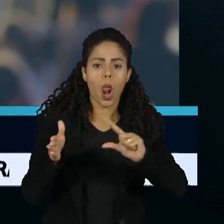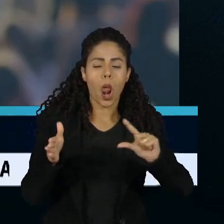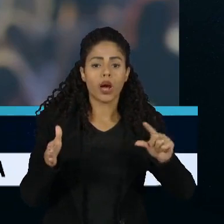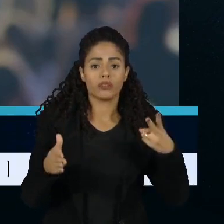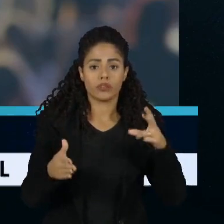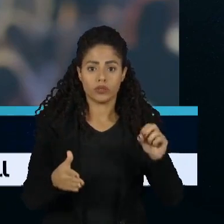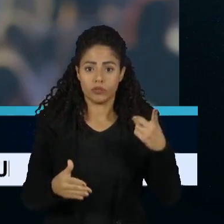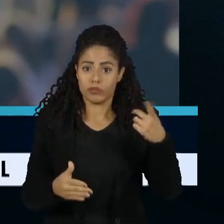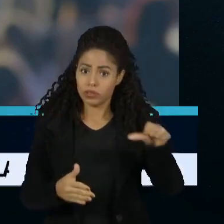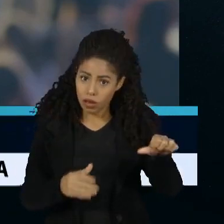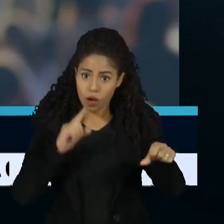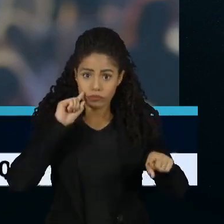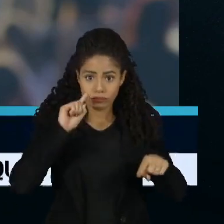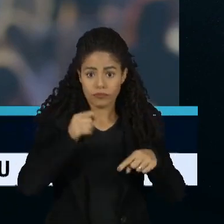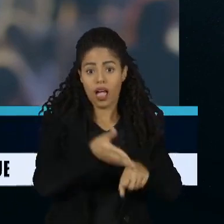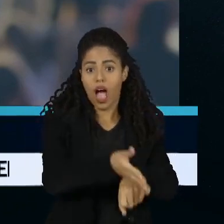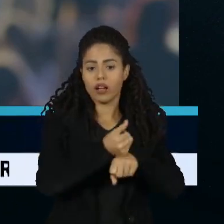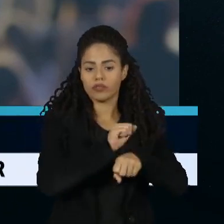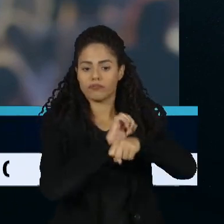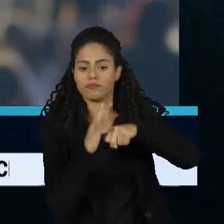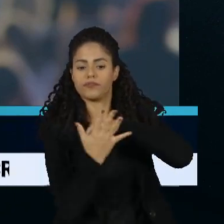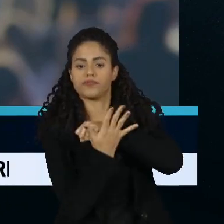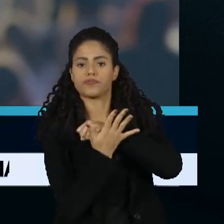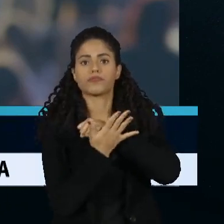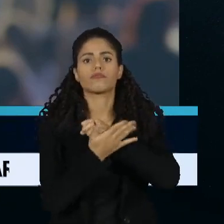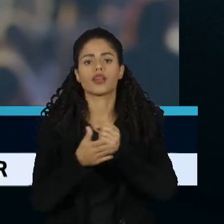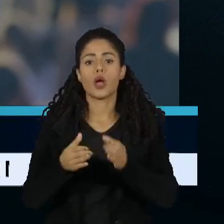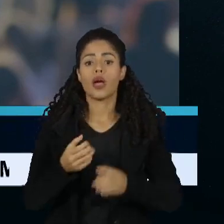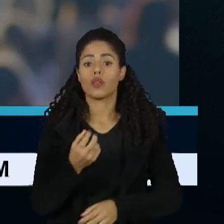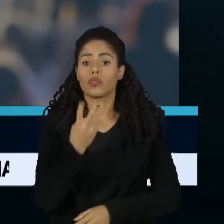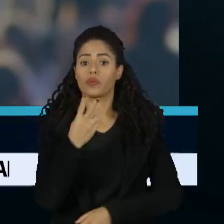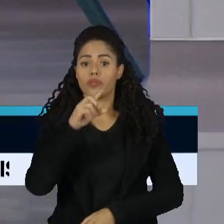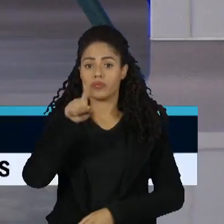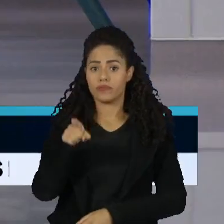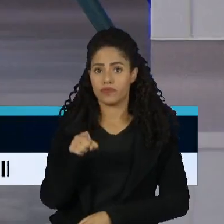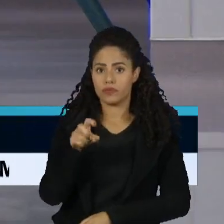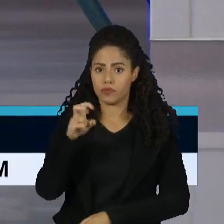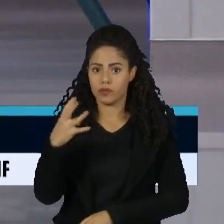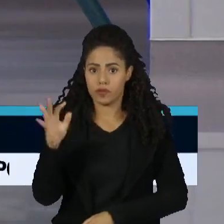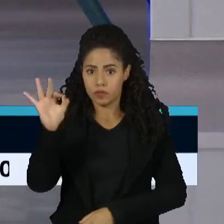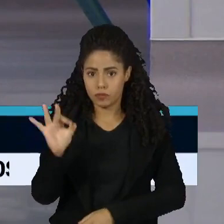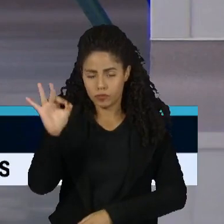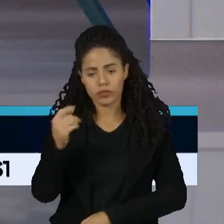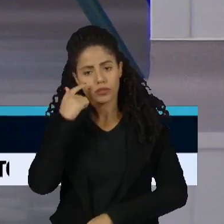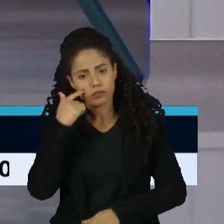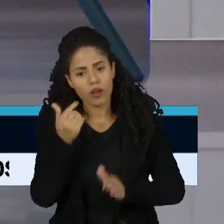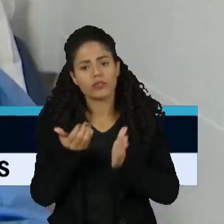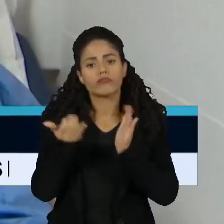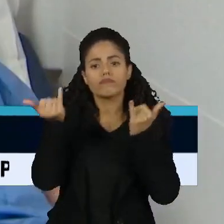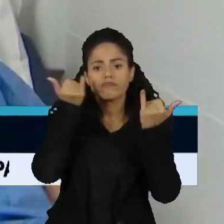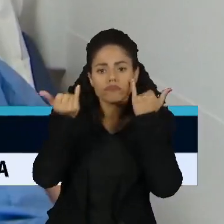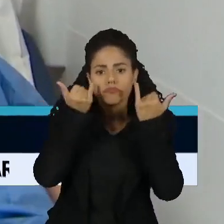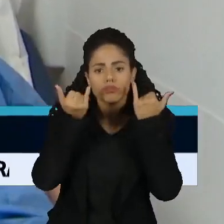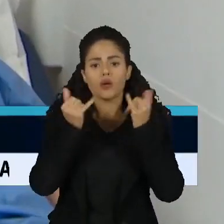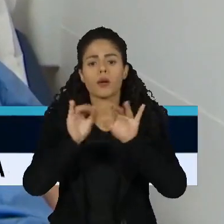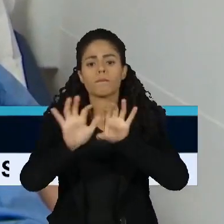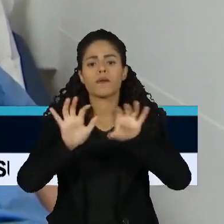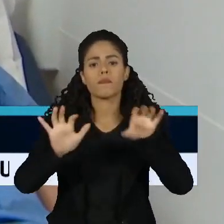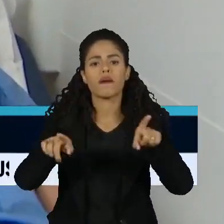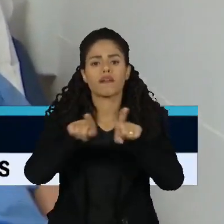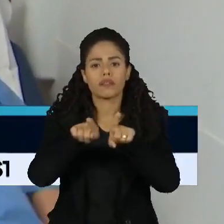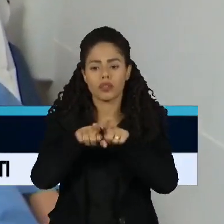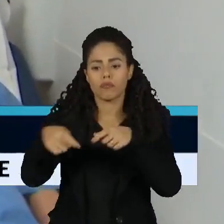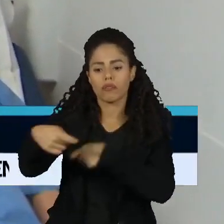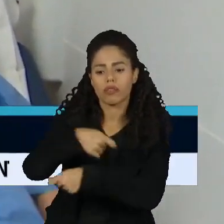ano pré-pandemia. Um crescimento médio anual de 2,5%. O levantamento analisou o impacto econômico da